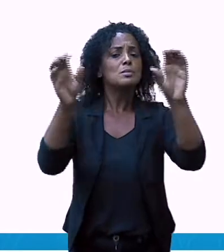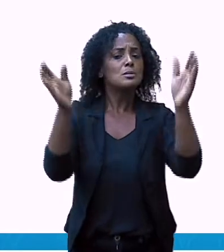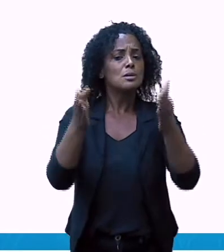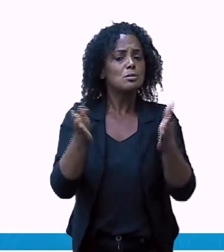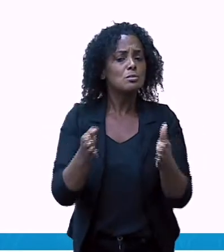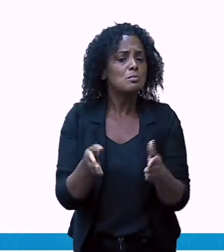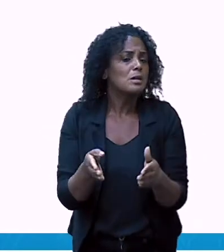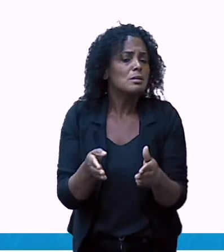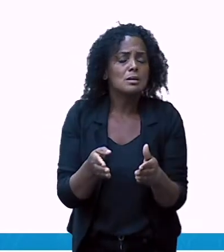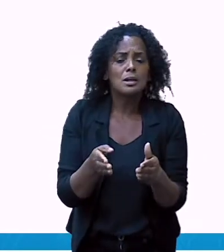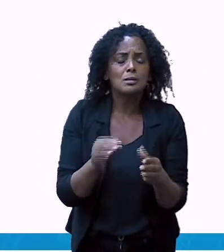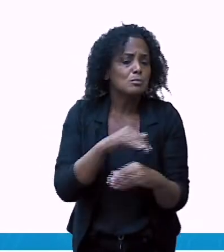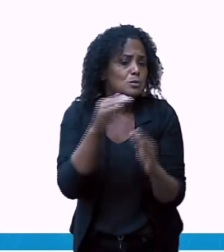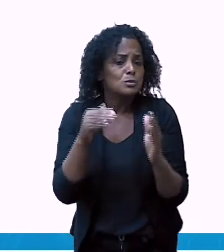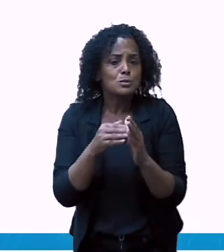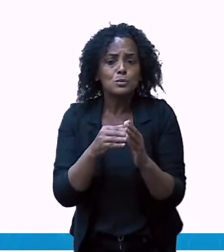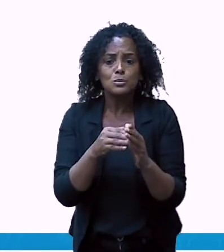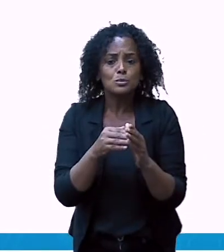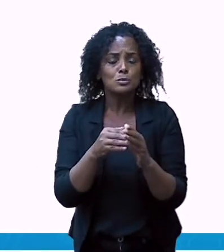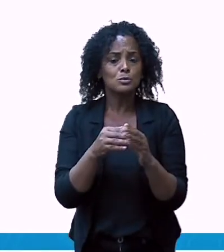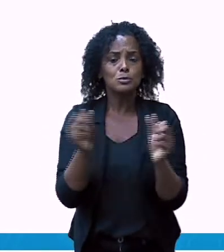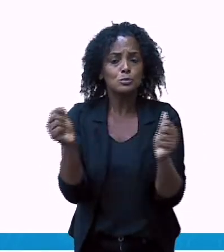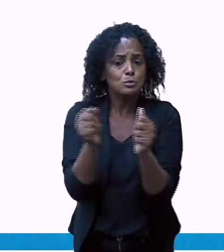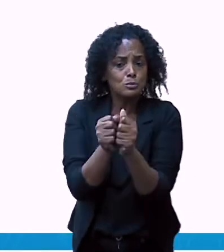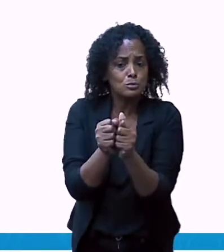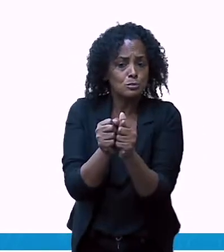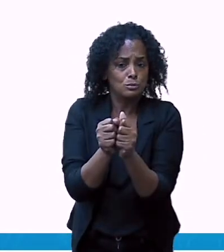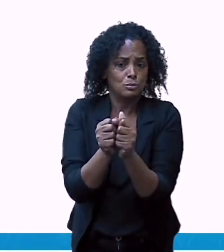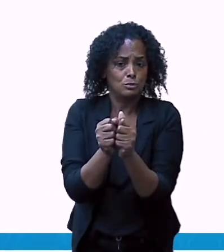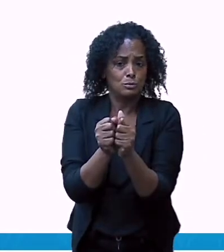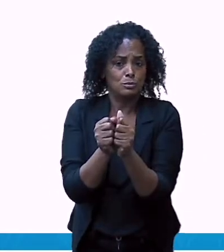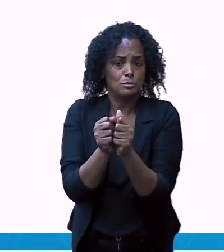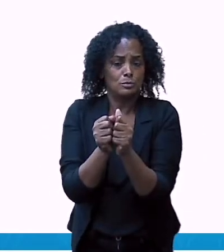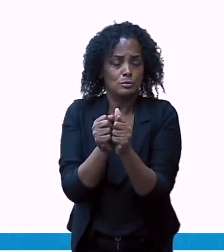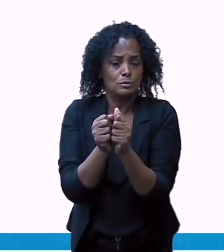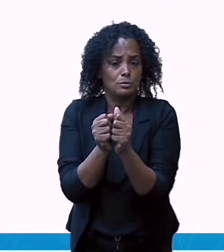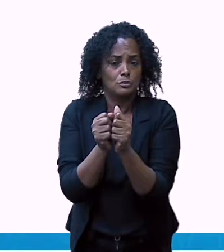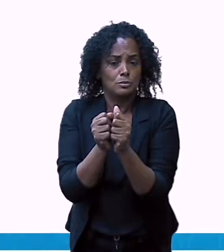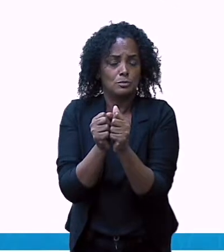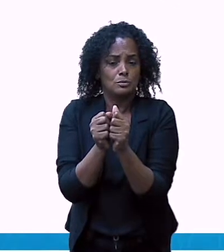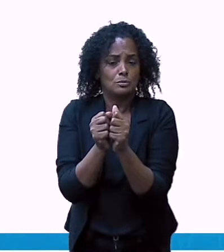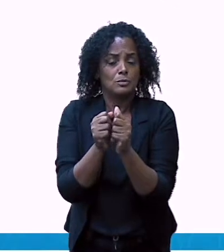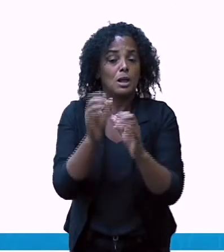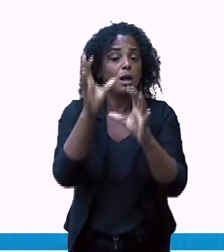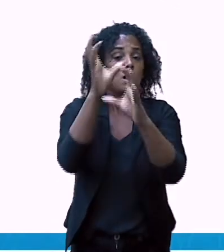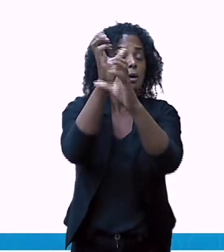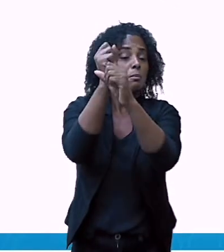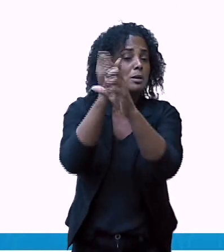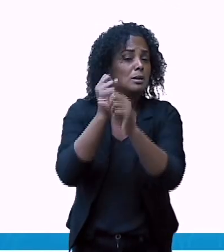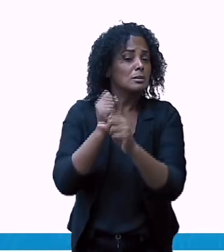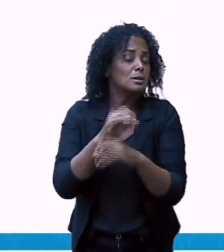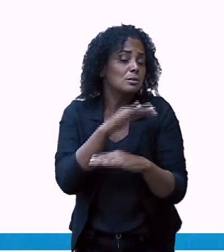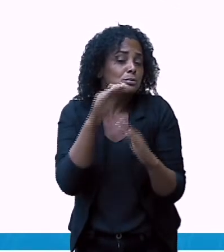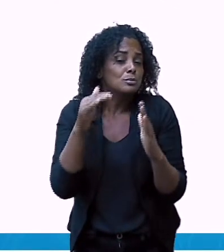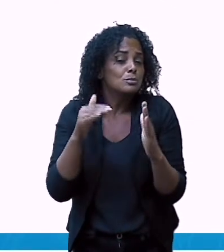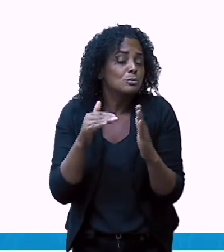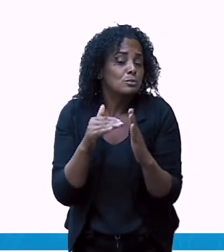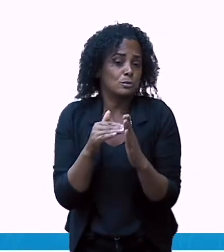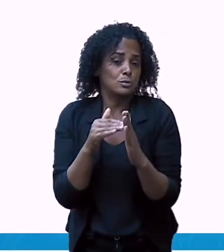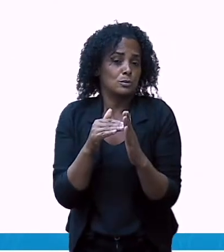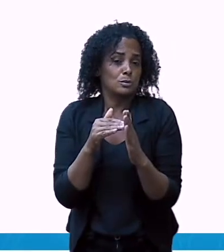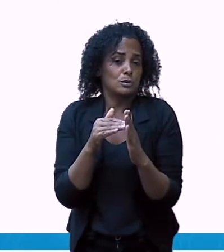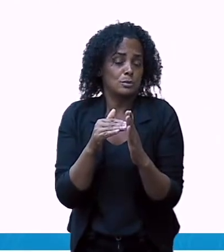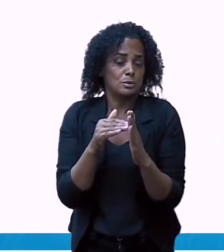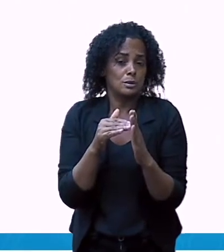única vez, resolver aí passo a passo. Todas as operações podem acontecer em uma